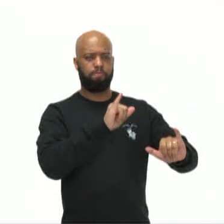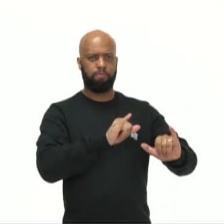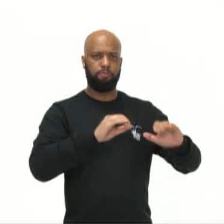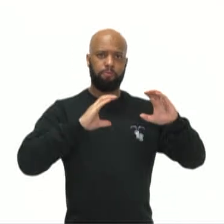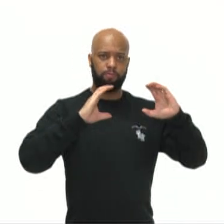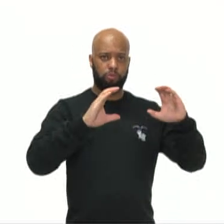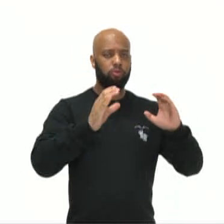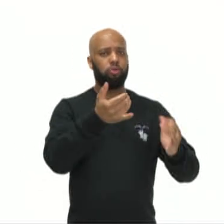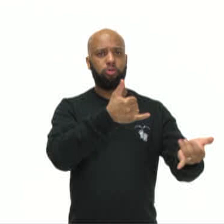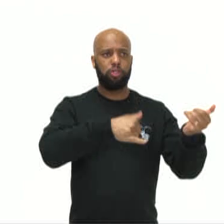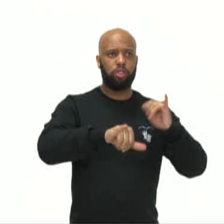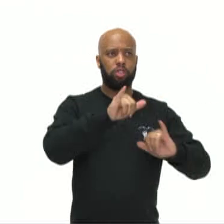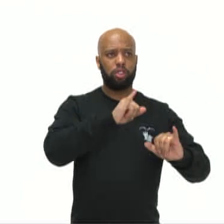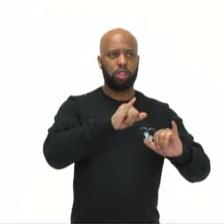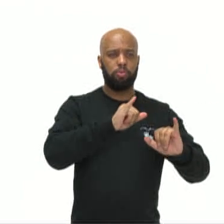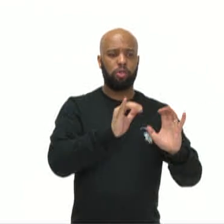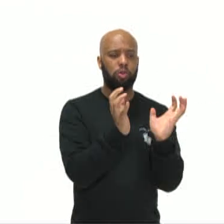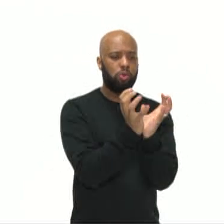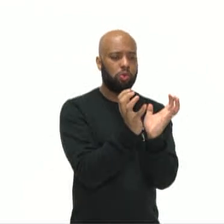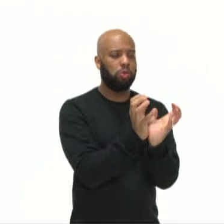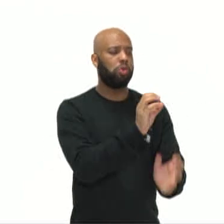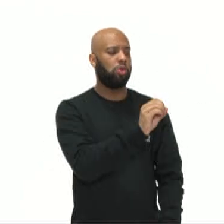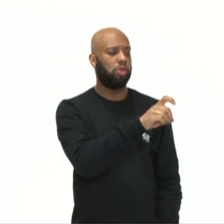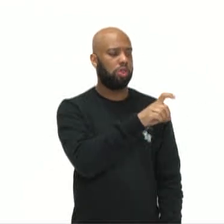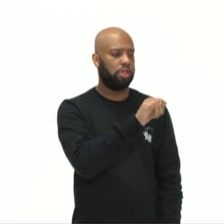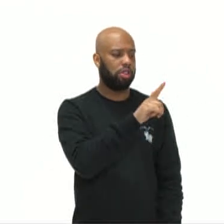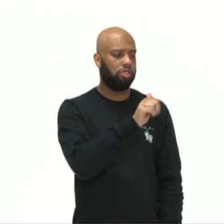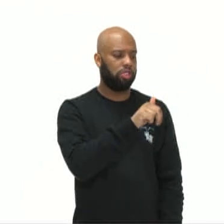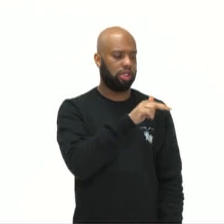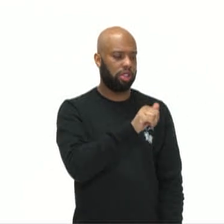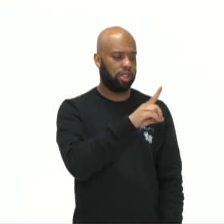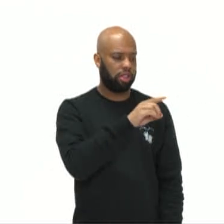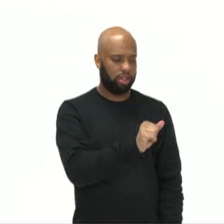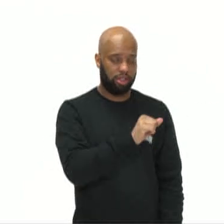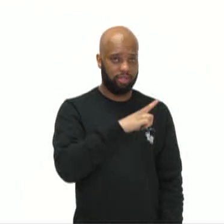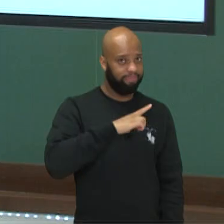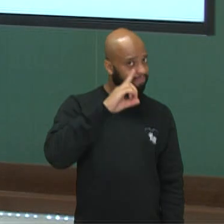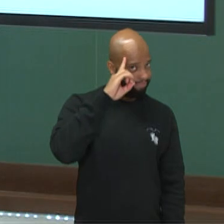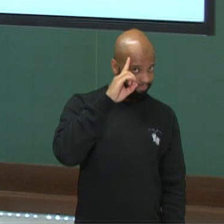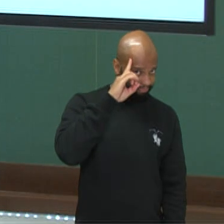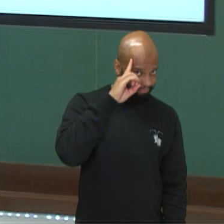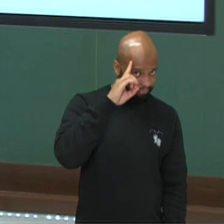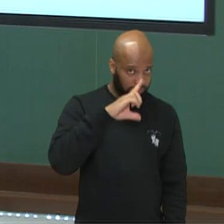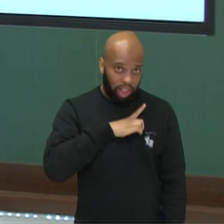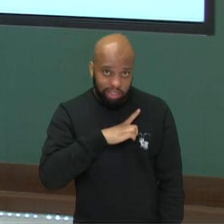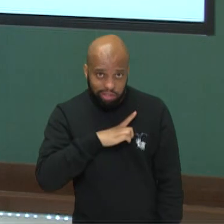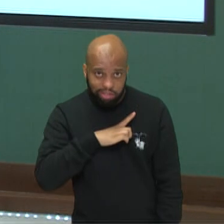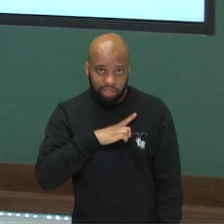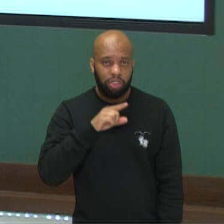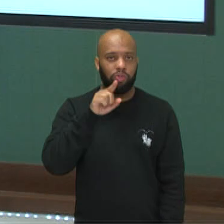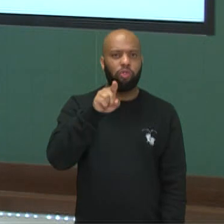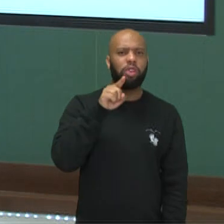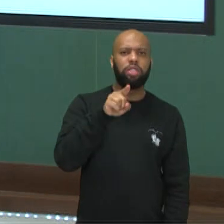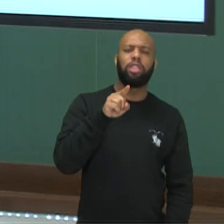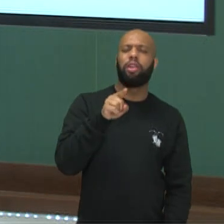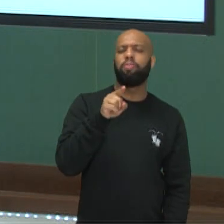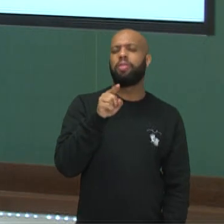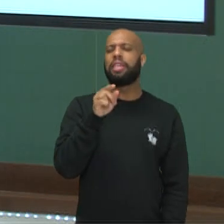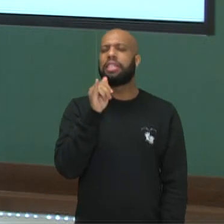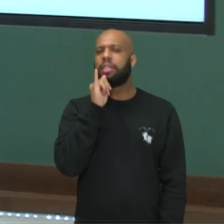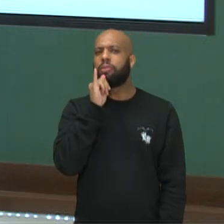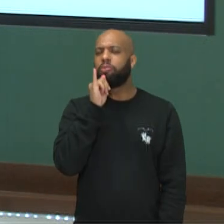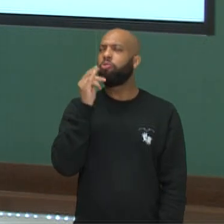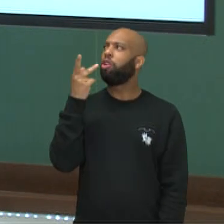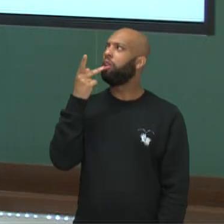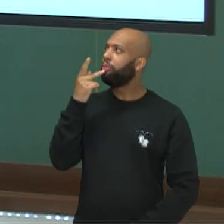funções químicas oxigenadas estão presentes em nossa rotina diária? Você pode dizer, professor,